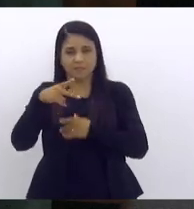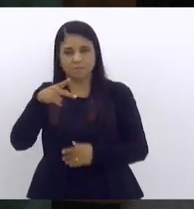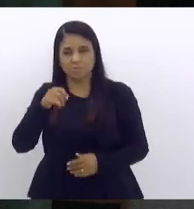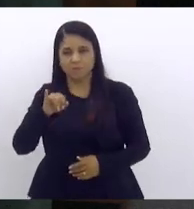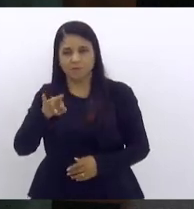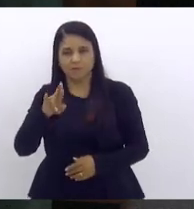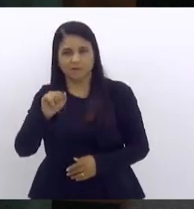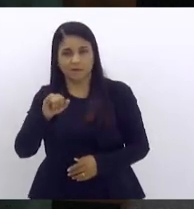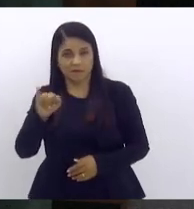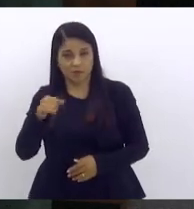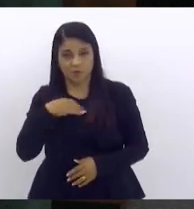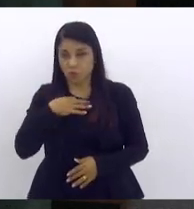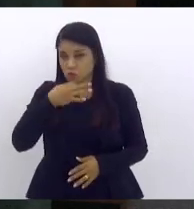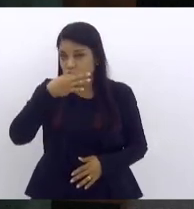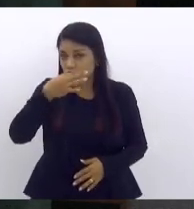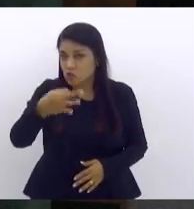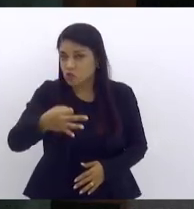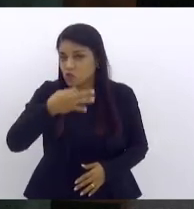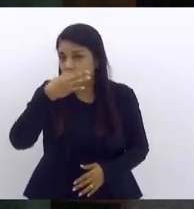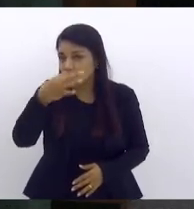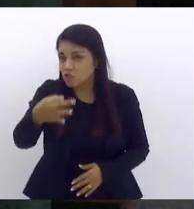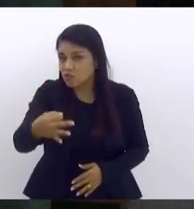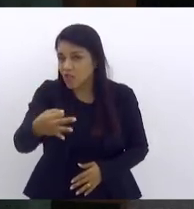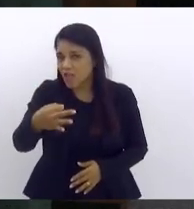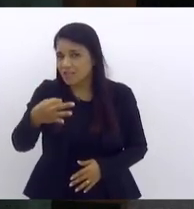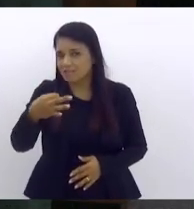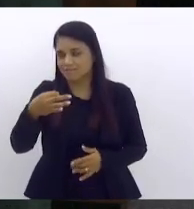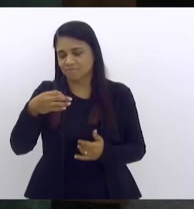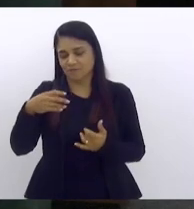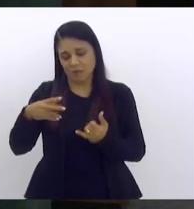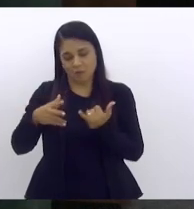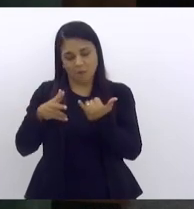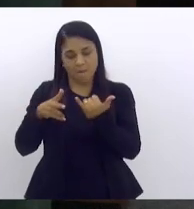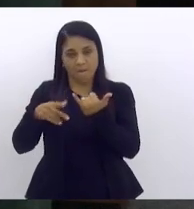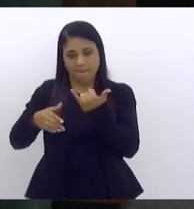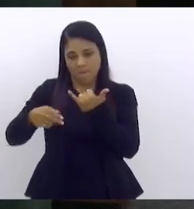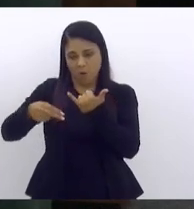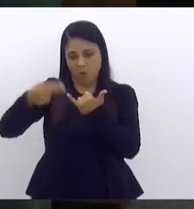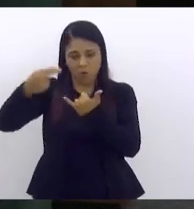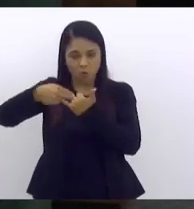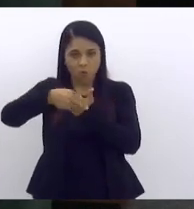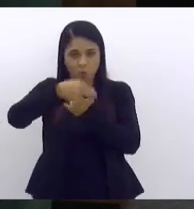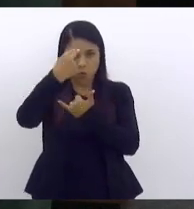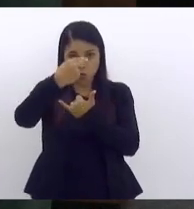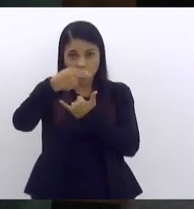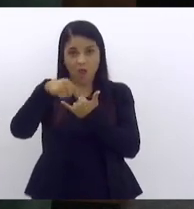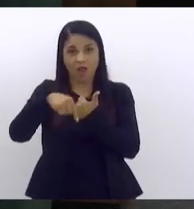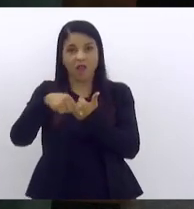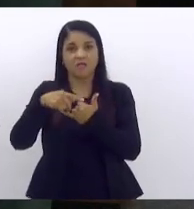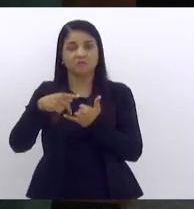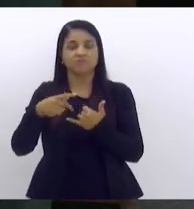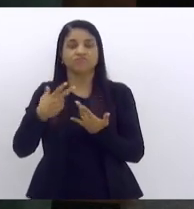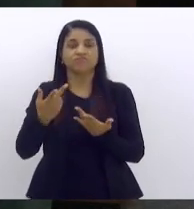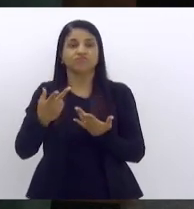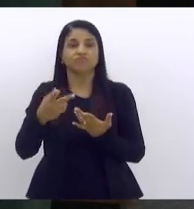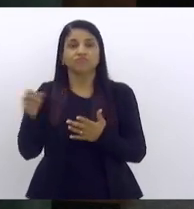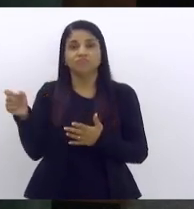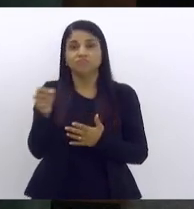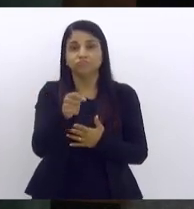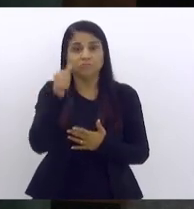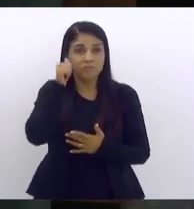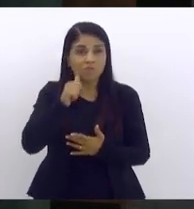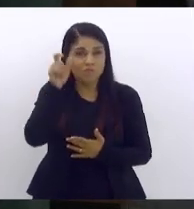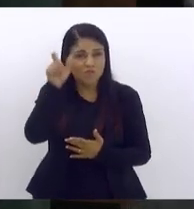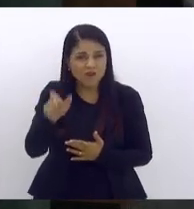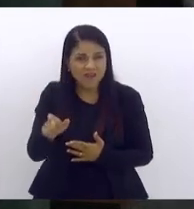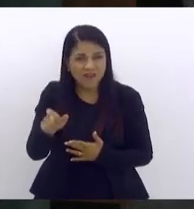que, quando ele sugere uma castração, ele desumaniza essa mulher. Ele coloca essa mulher num lugar onde a